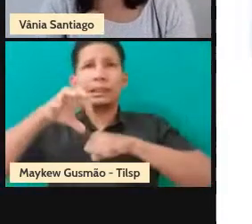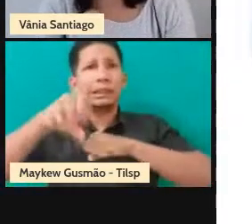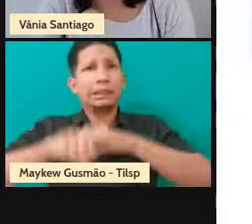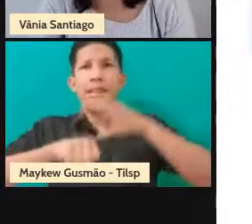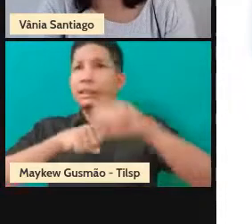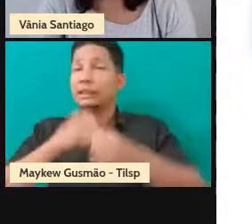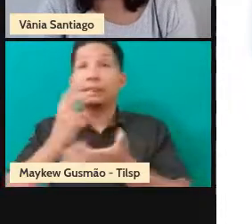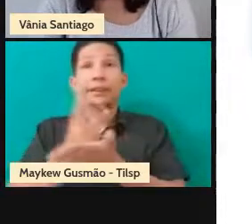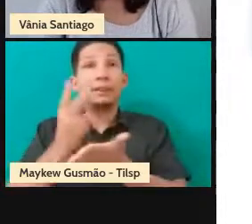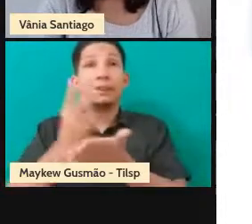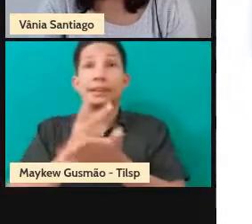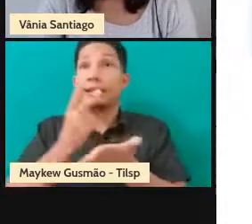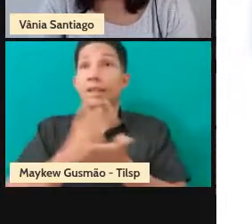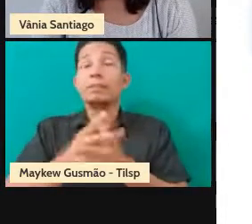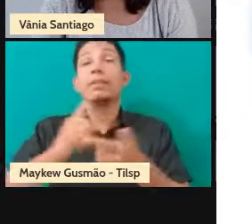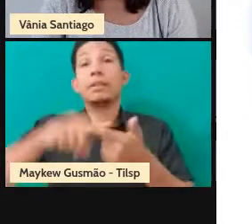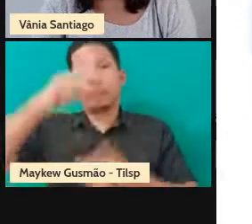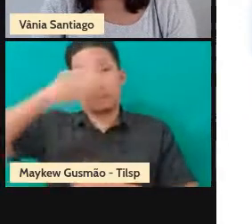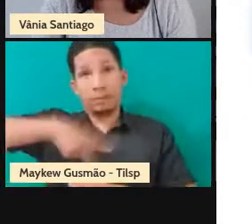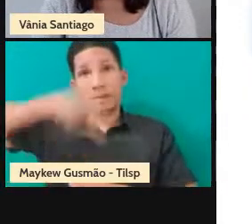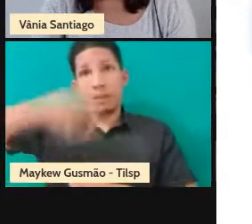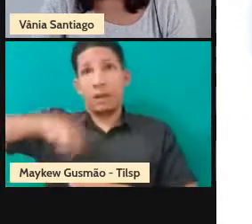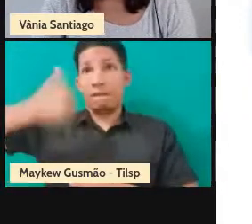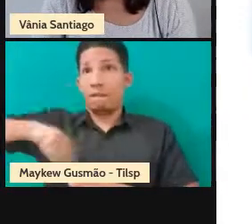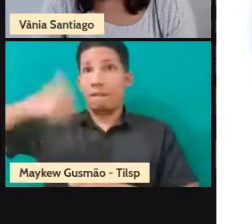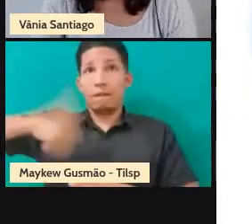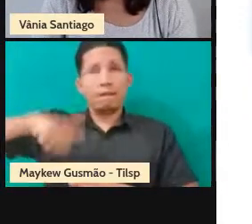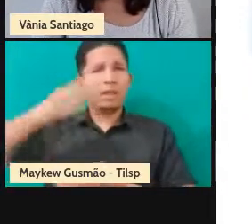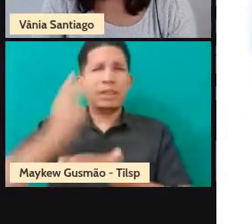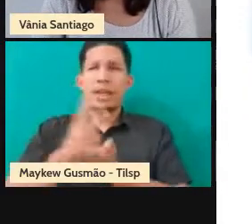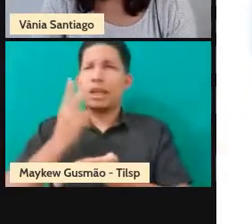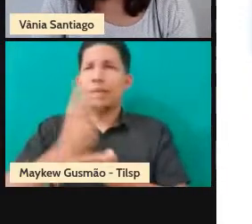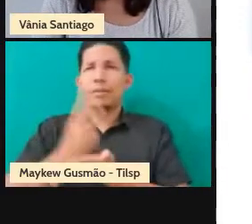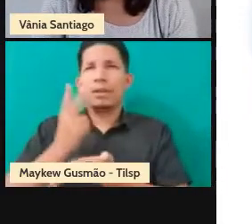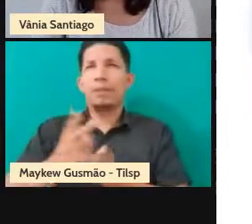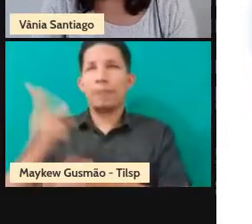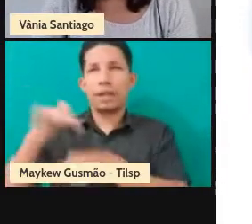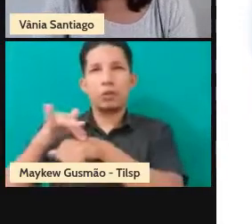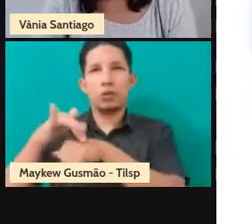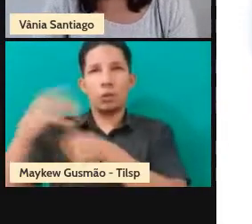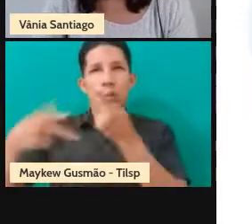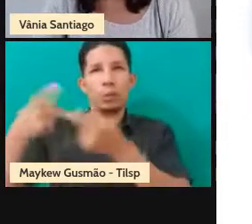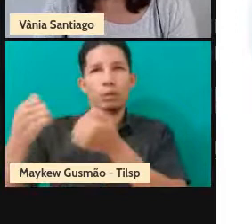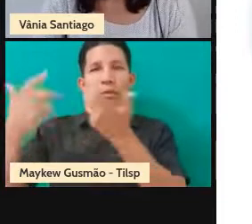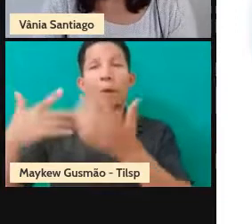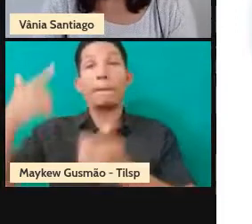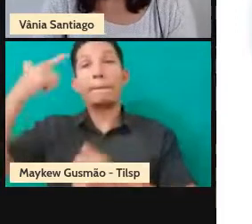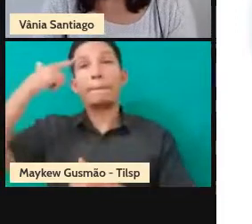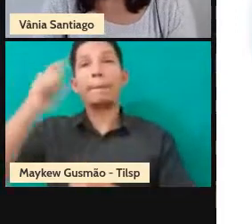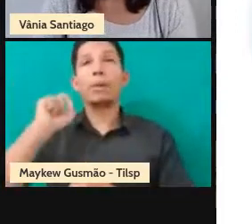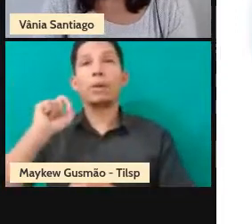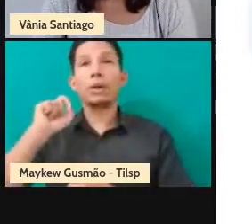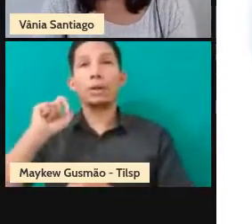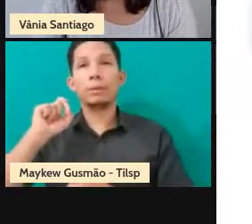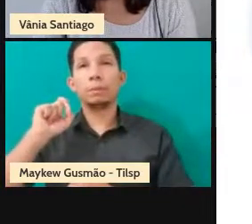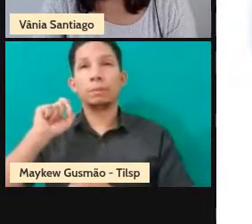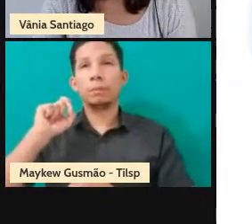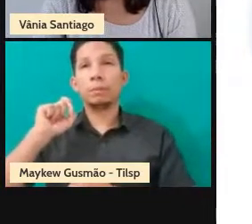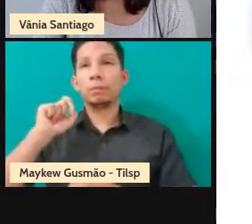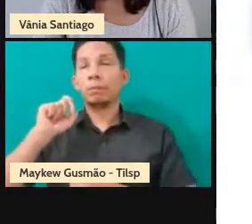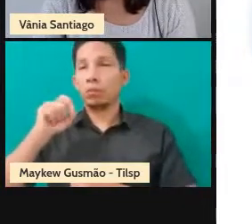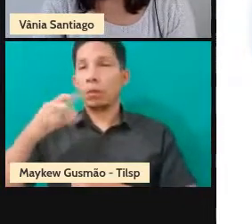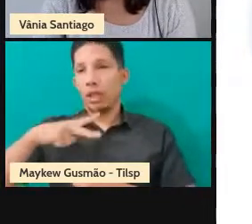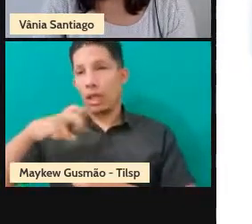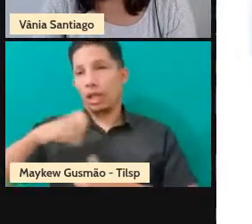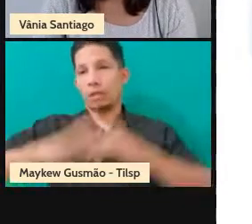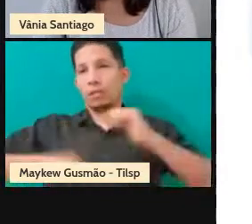uma autoavaliação constante. Então, ela traz isso no discurso dela, pensando no fazer ético e